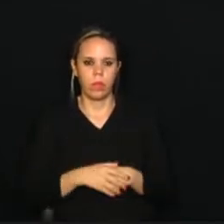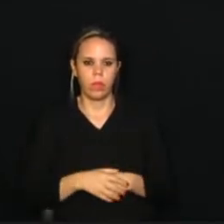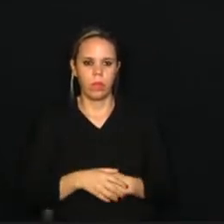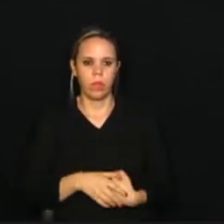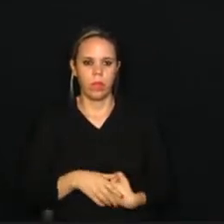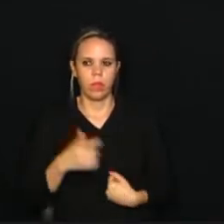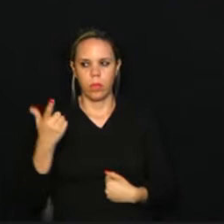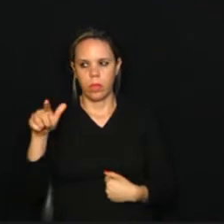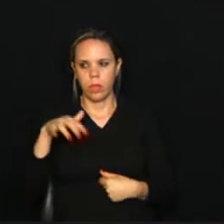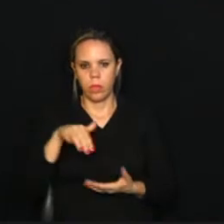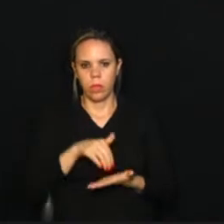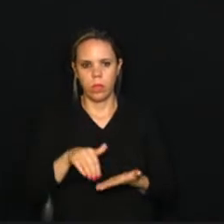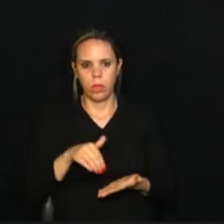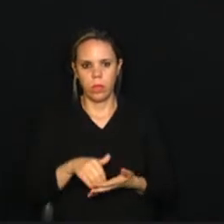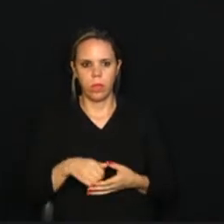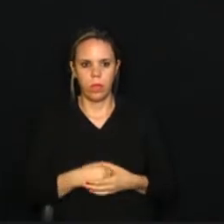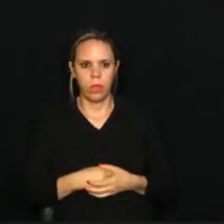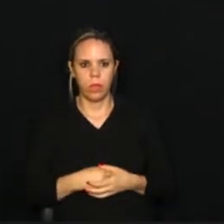de outras.